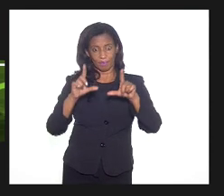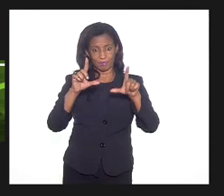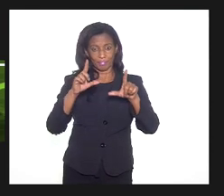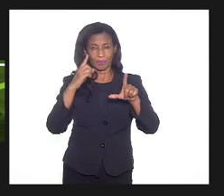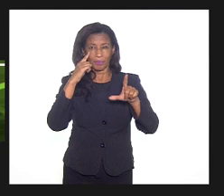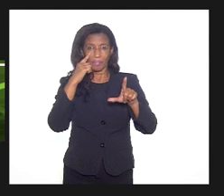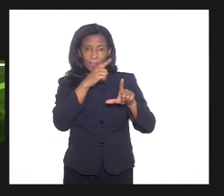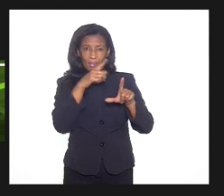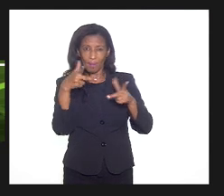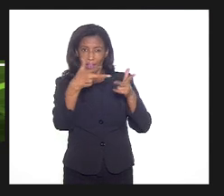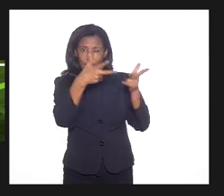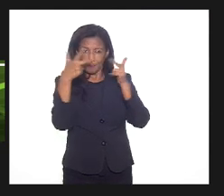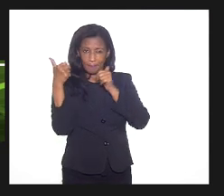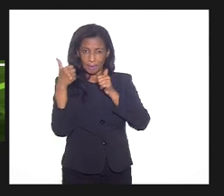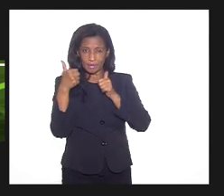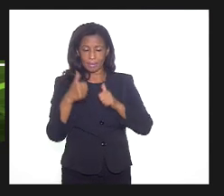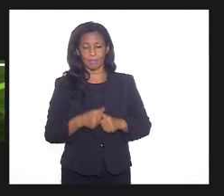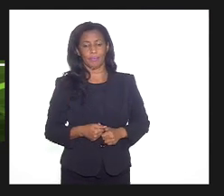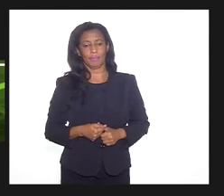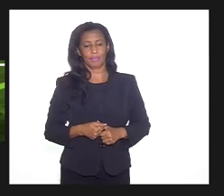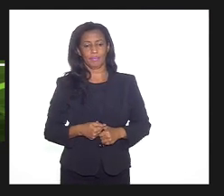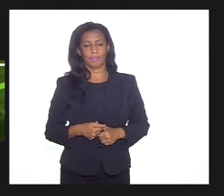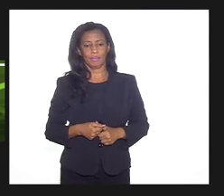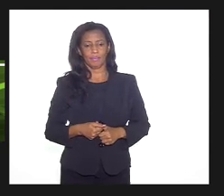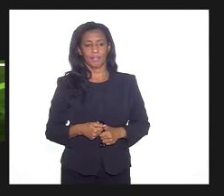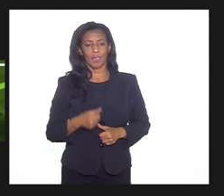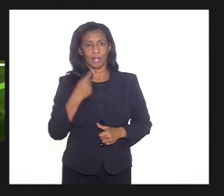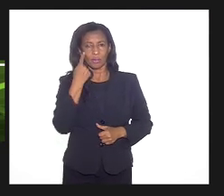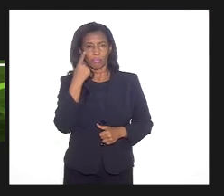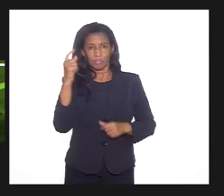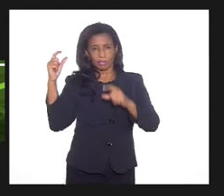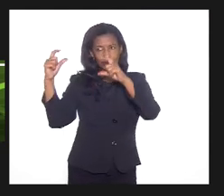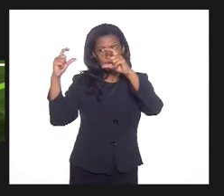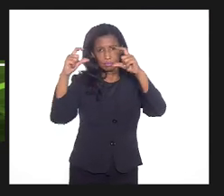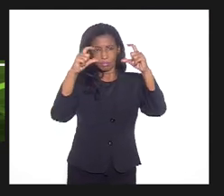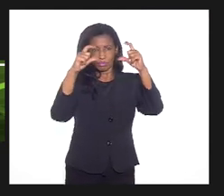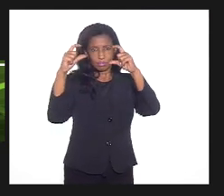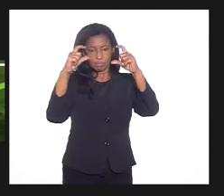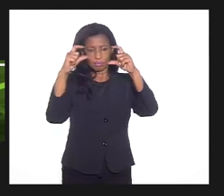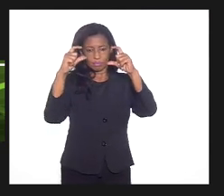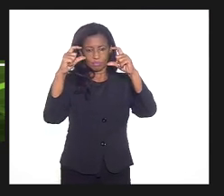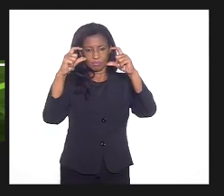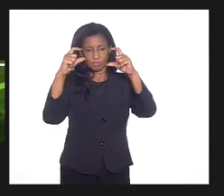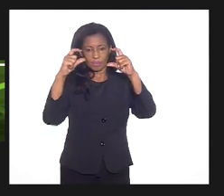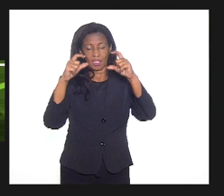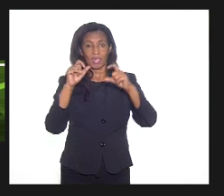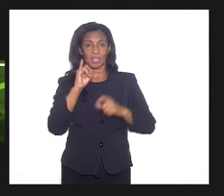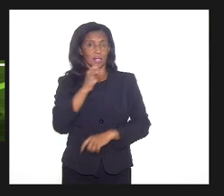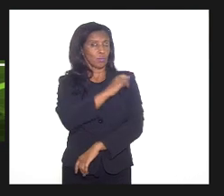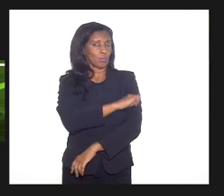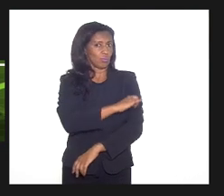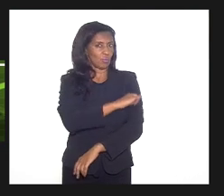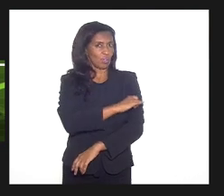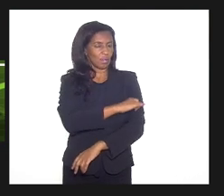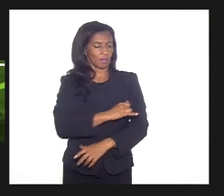vocês percebam que a gente faz uma projeção aqui, se o Rio de Janeiro